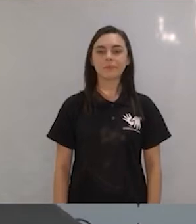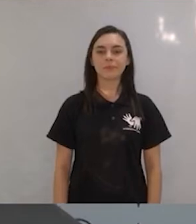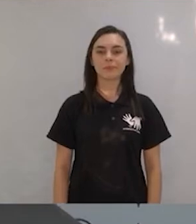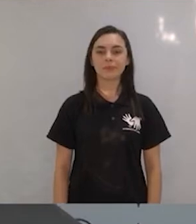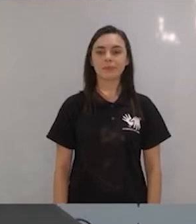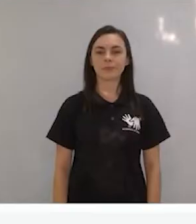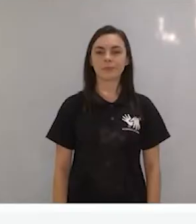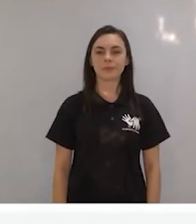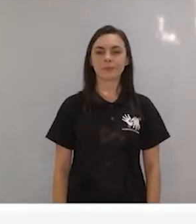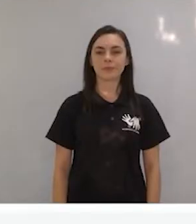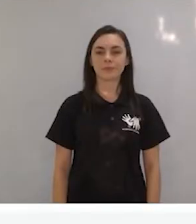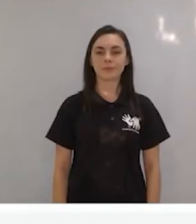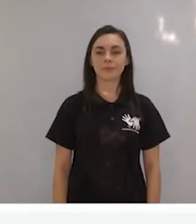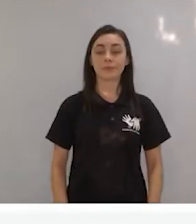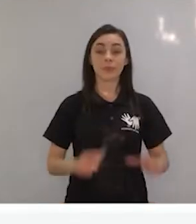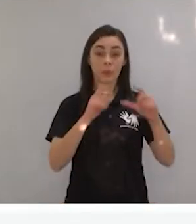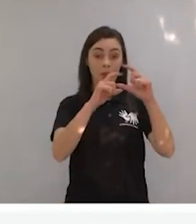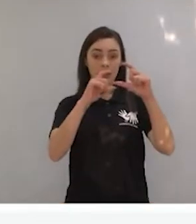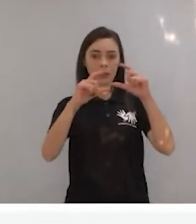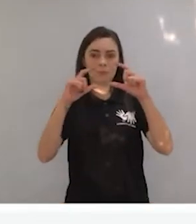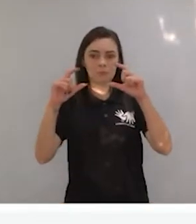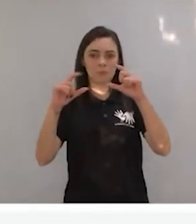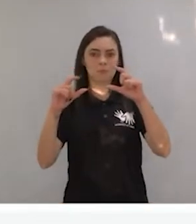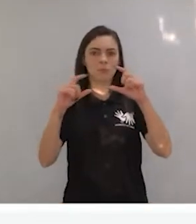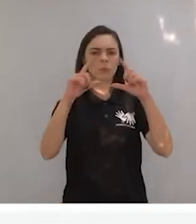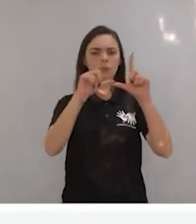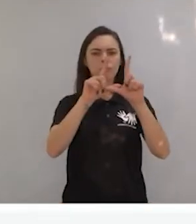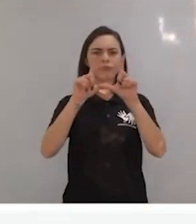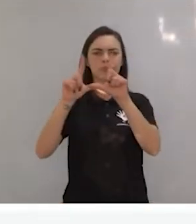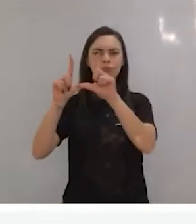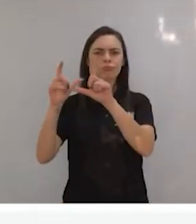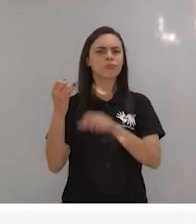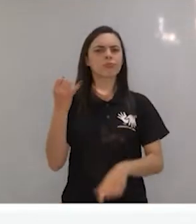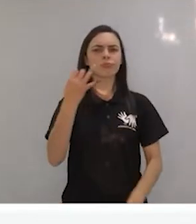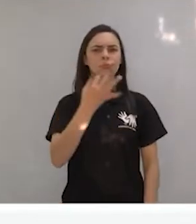Quantos quadrinhos tinha a tirinha do Calvin e Haroldo?